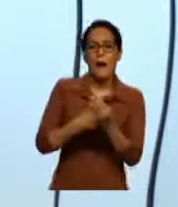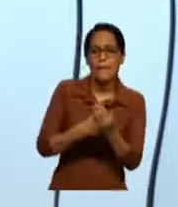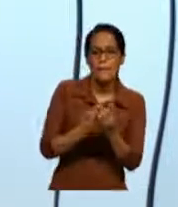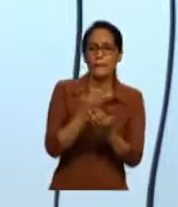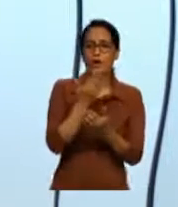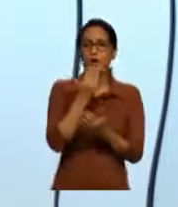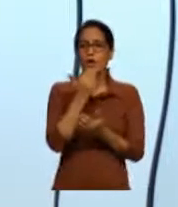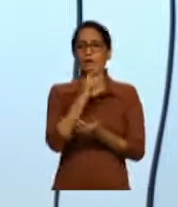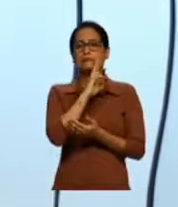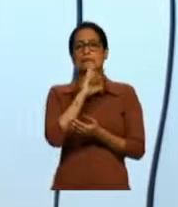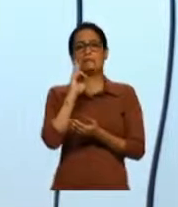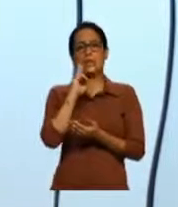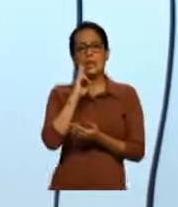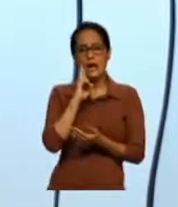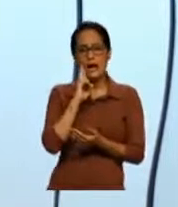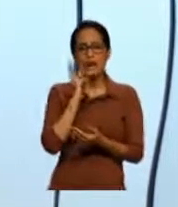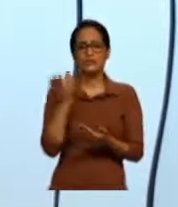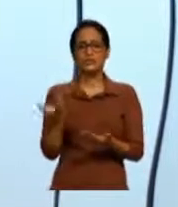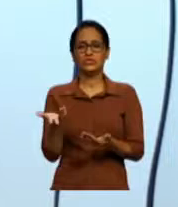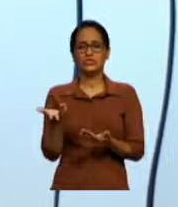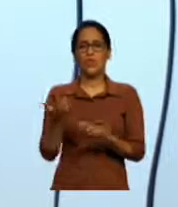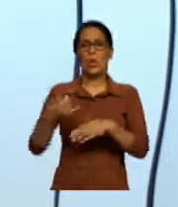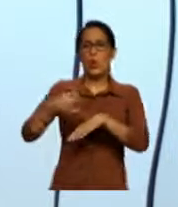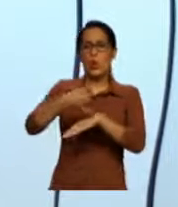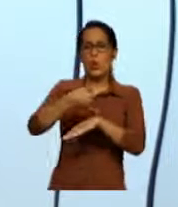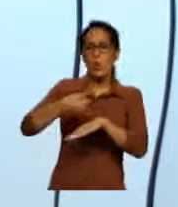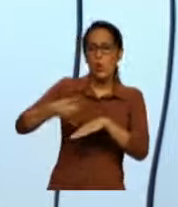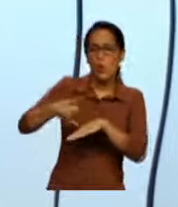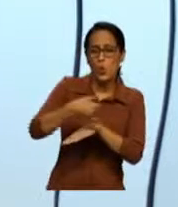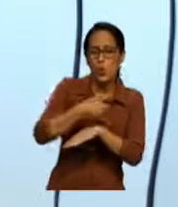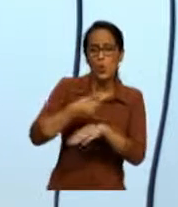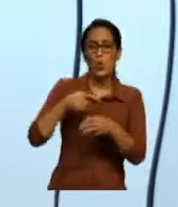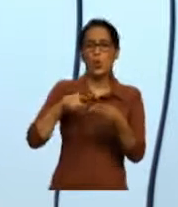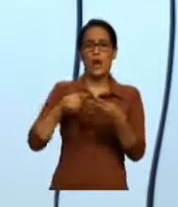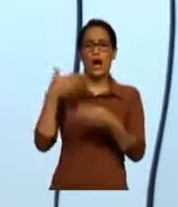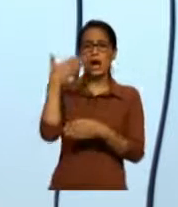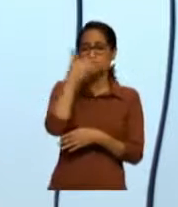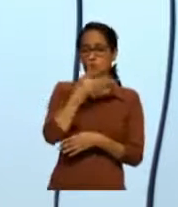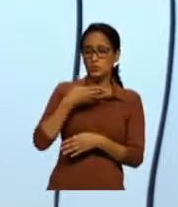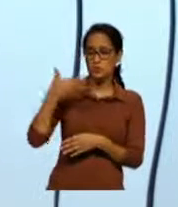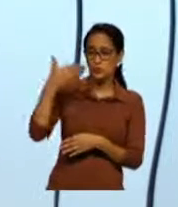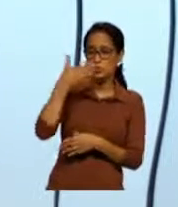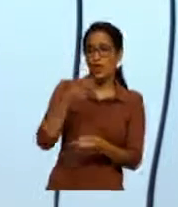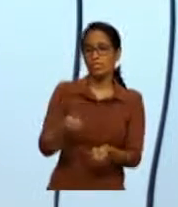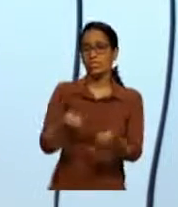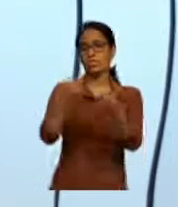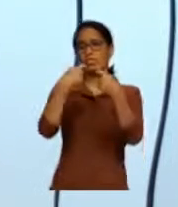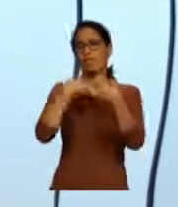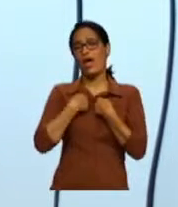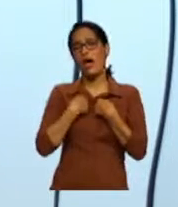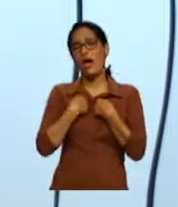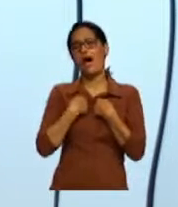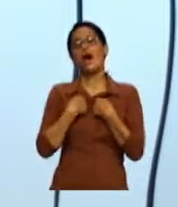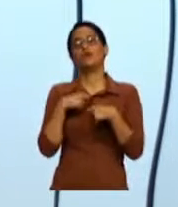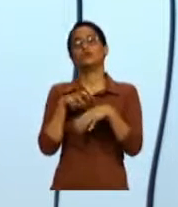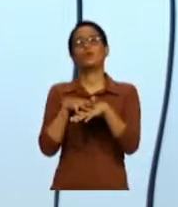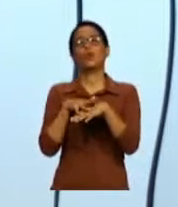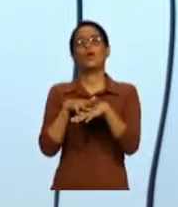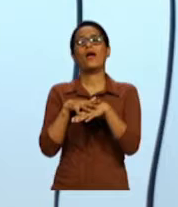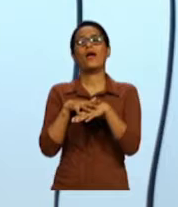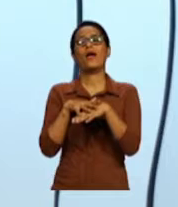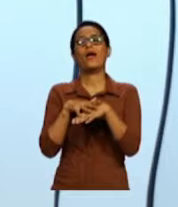grande ingestão de gordura, açúcares. Isso tudo vão causar o quê? Doenças crônicas na